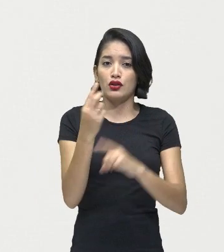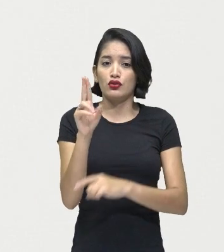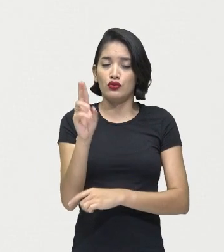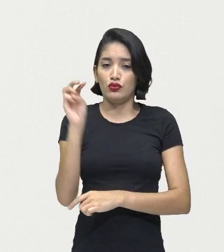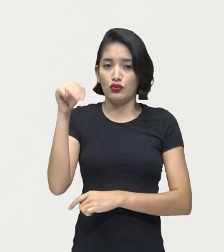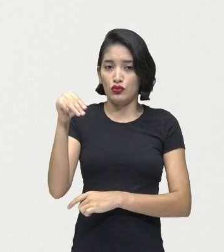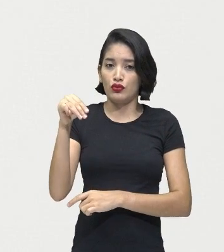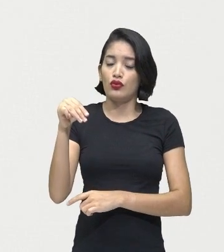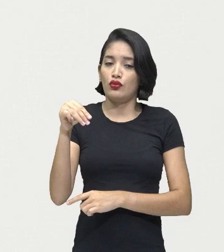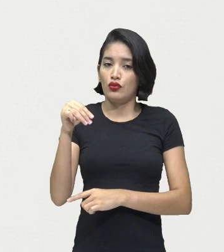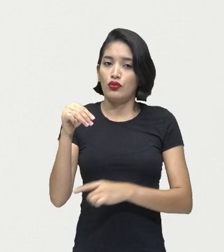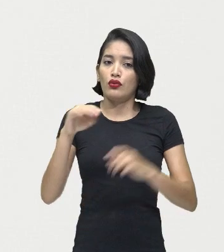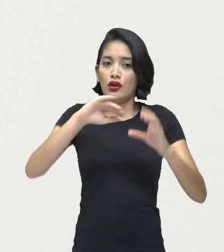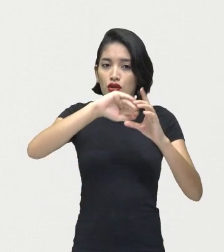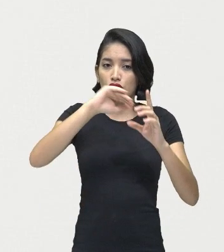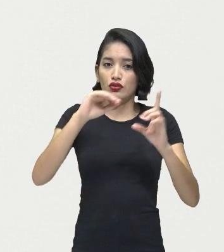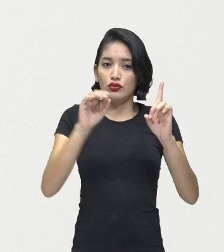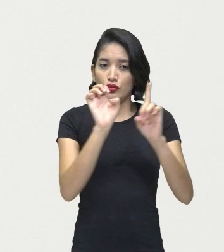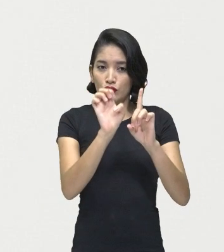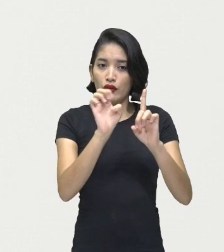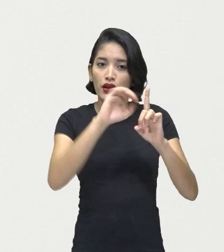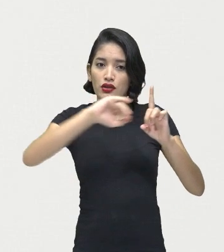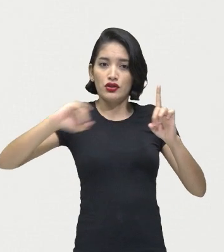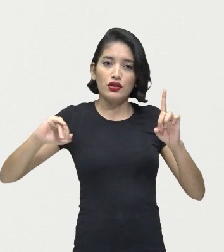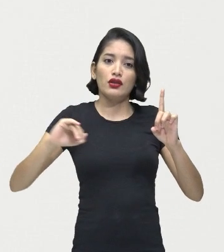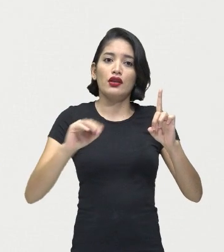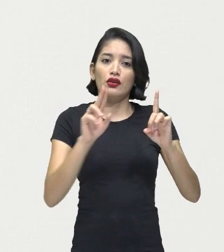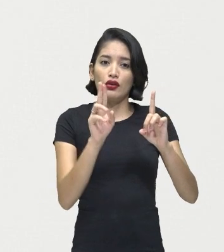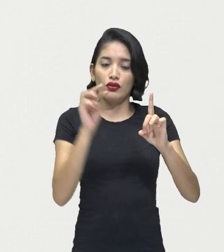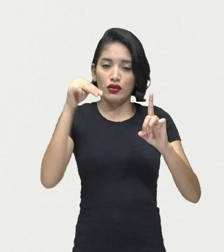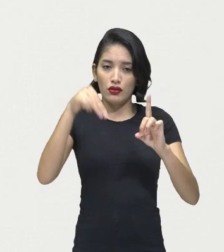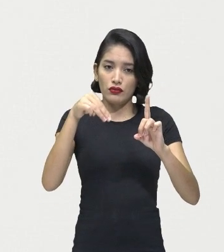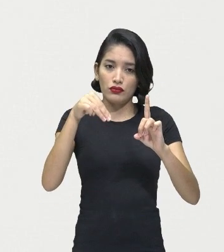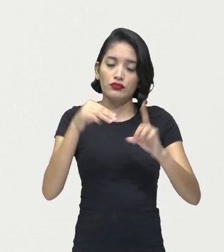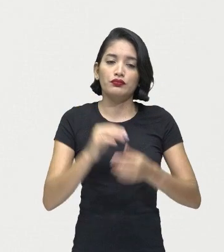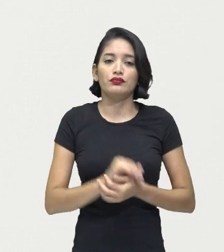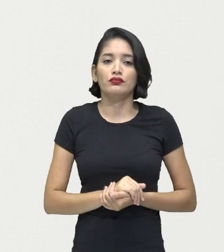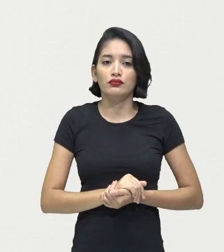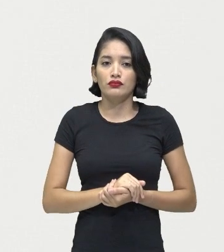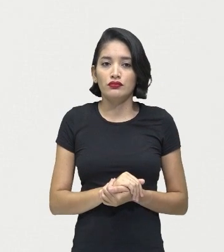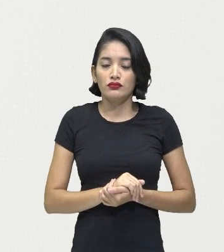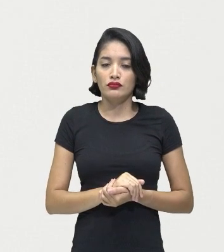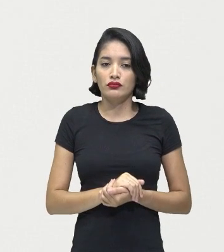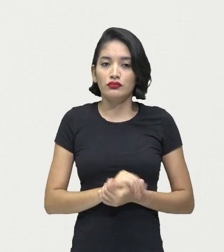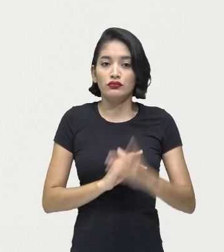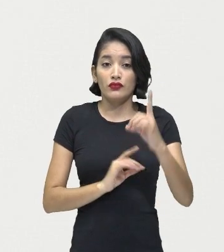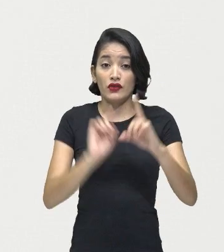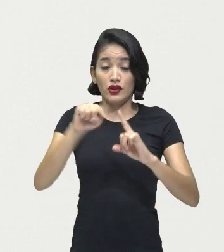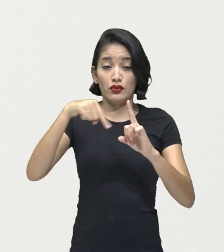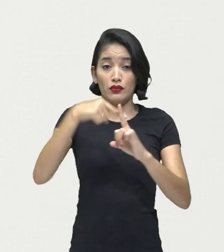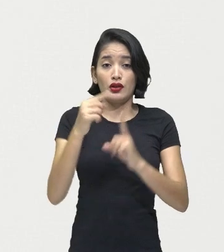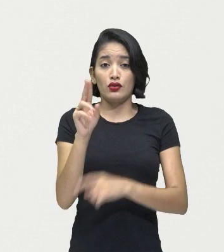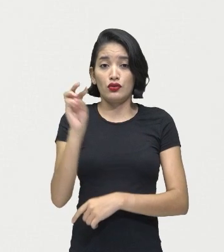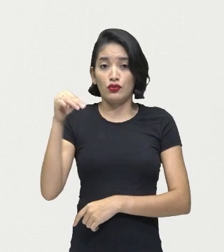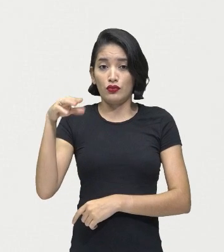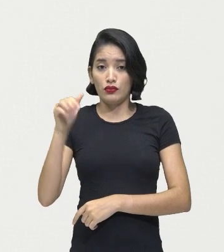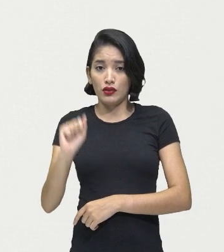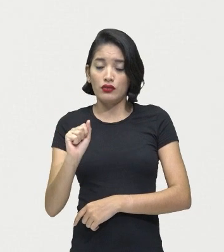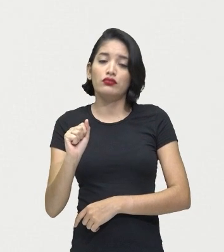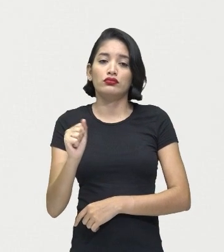dum. Observe aqui que vai sumir o de também, né? De mais uma,